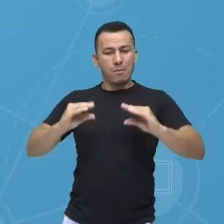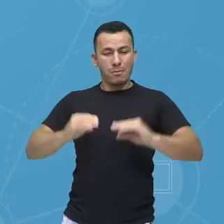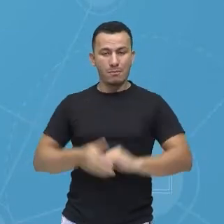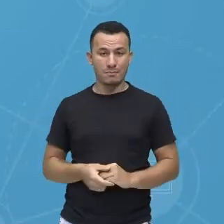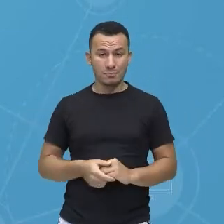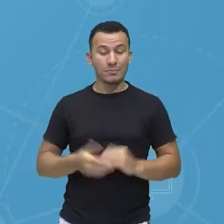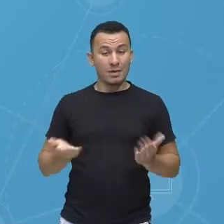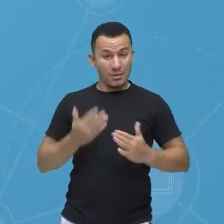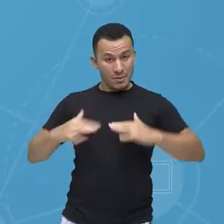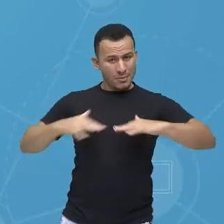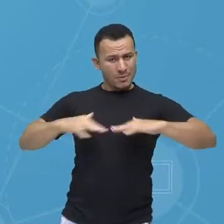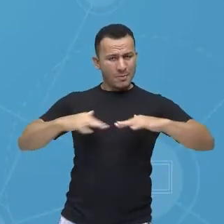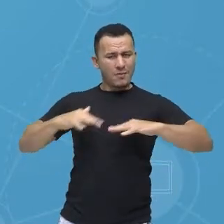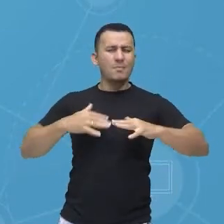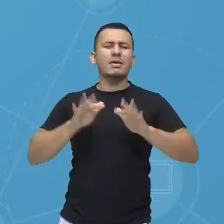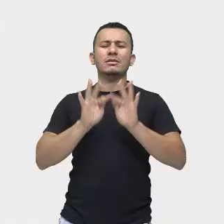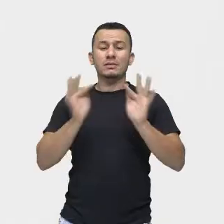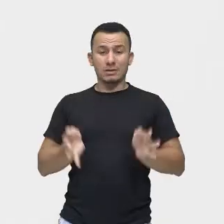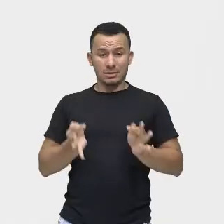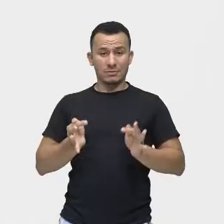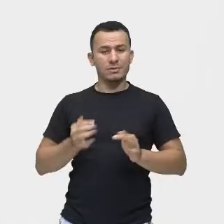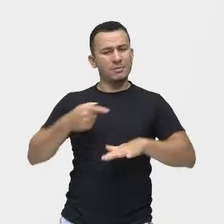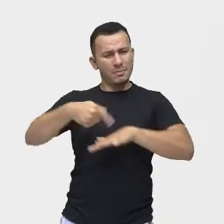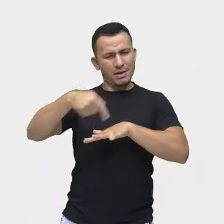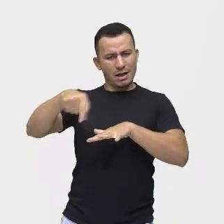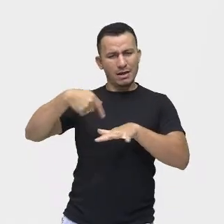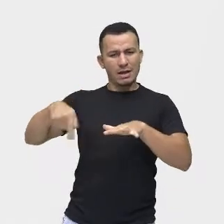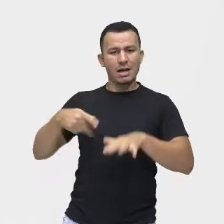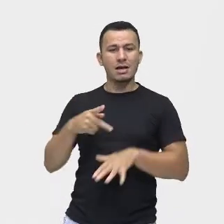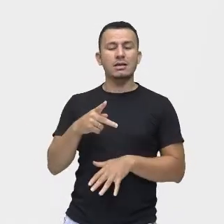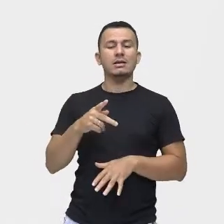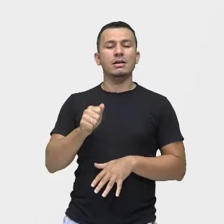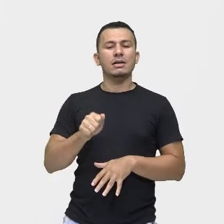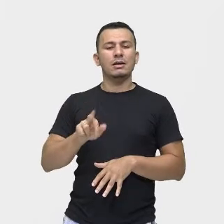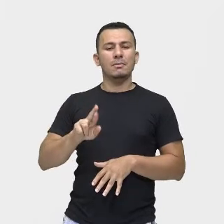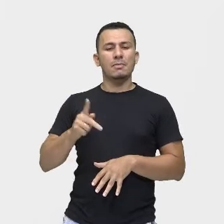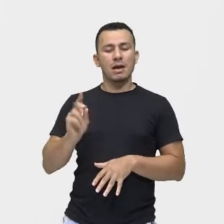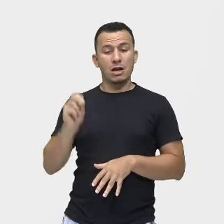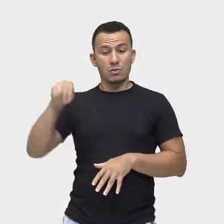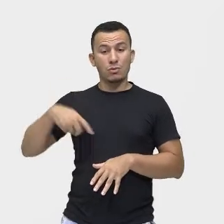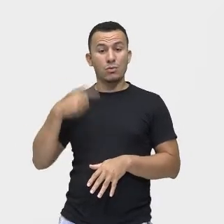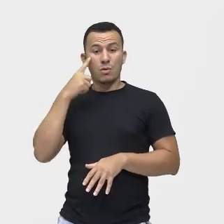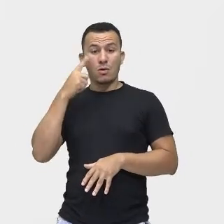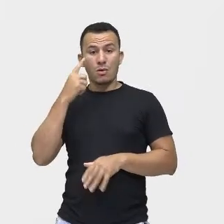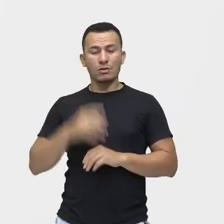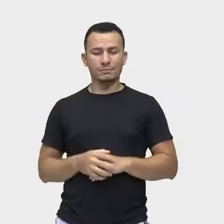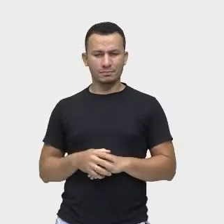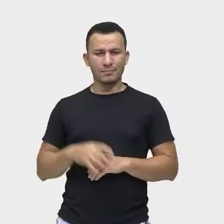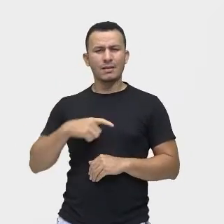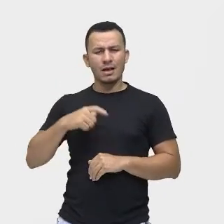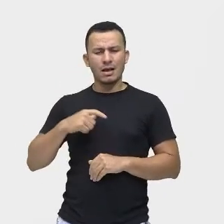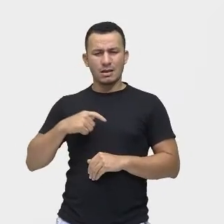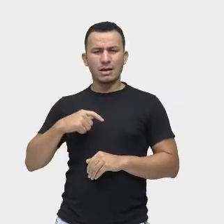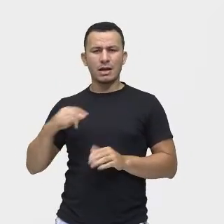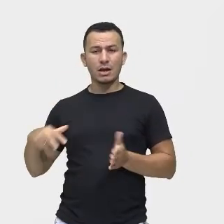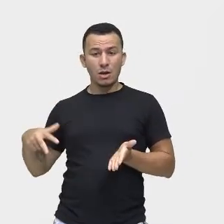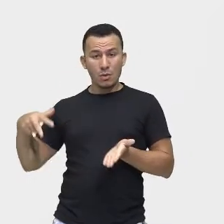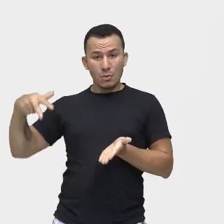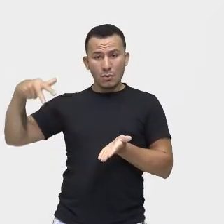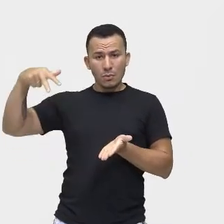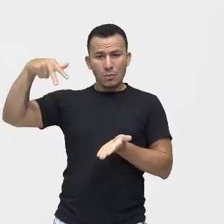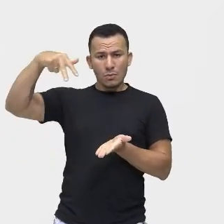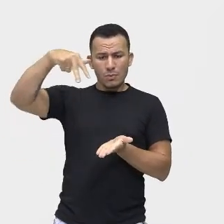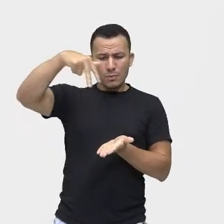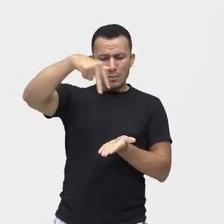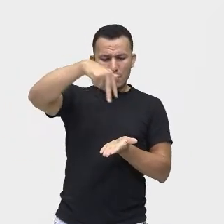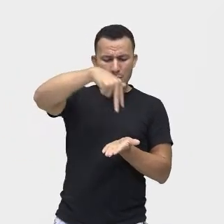uns movimentos básicos do parkour. Tem a aterrissagem, que acontece com amortecimento